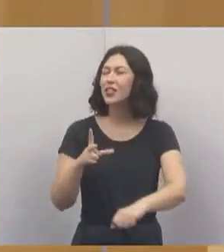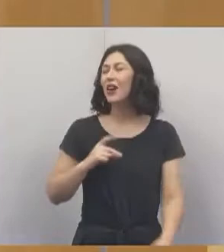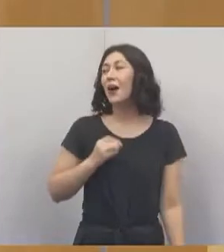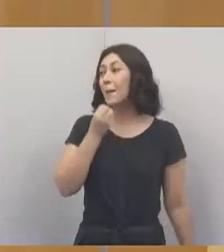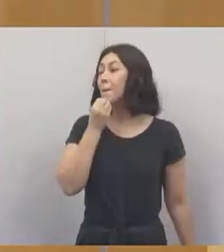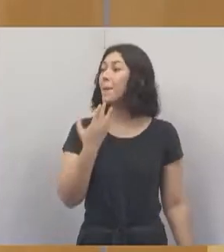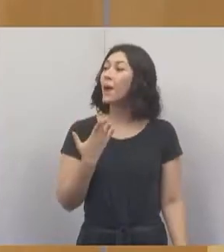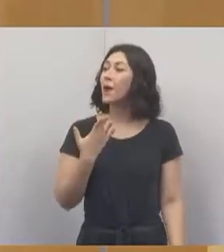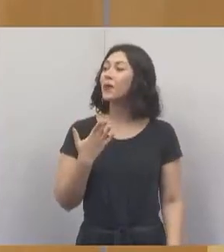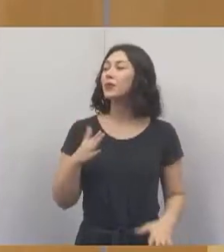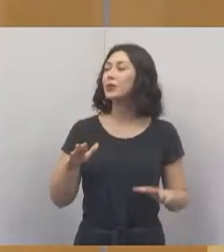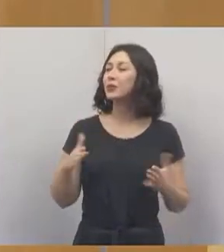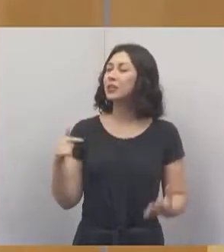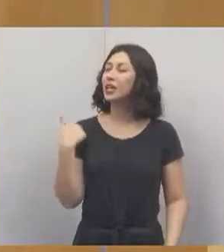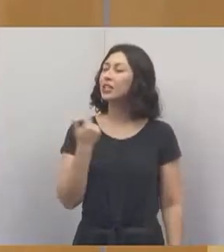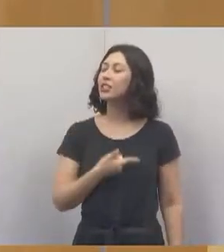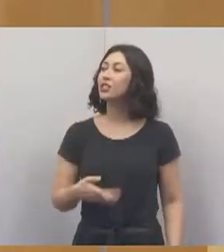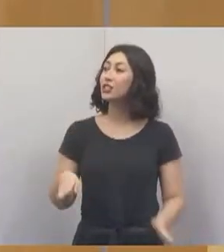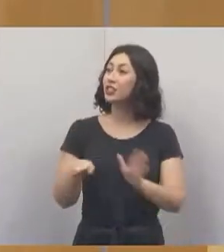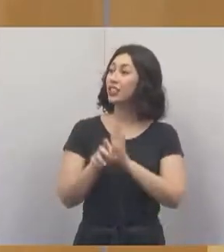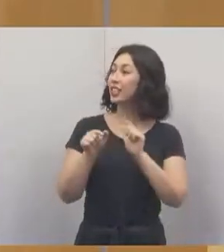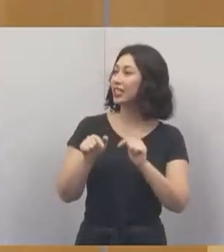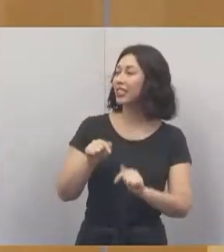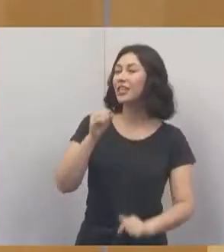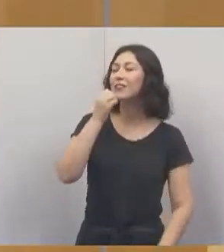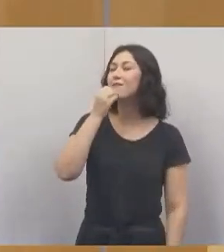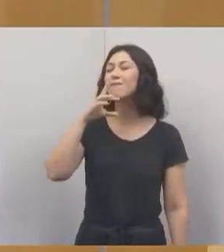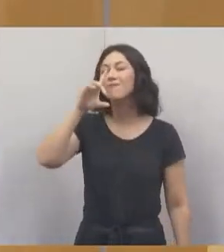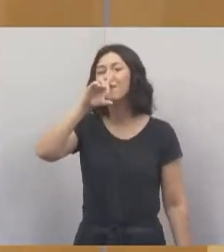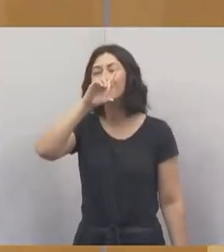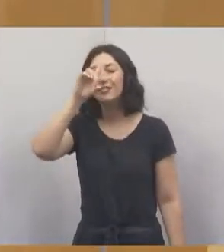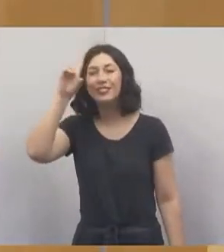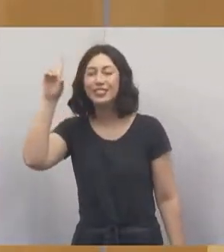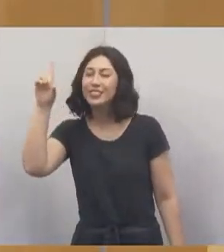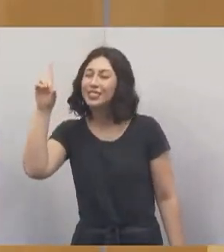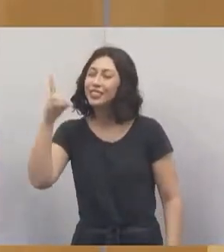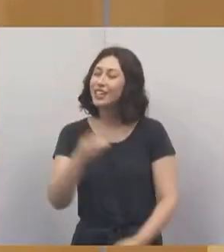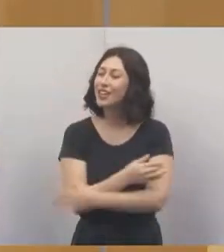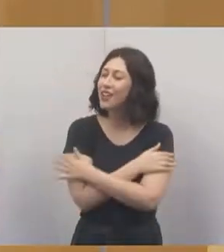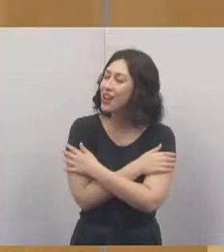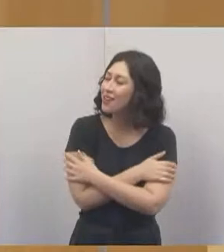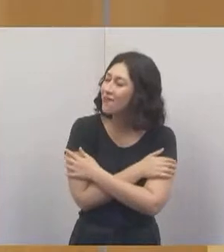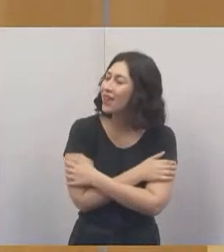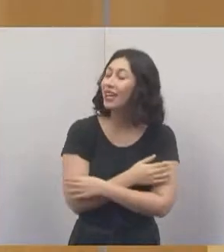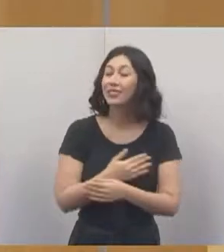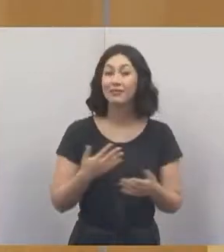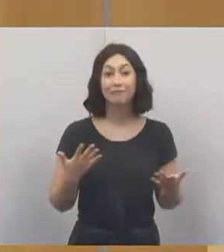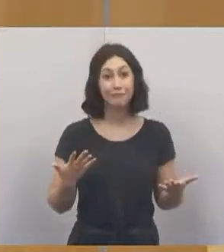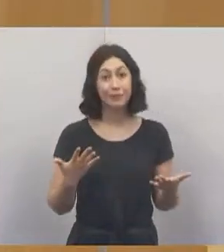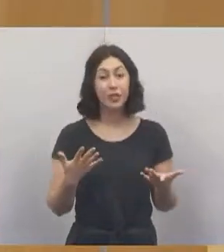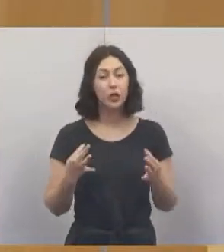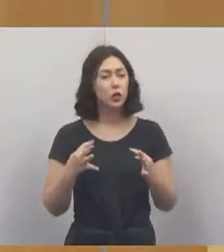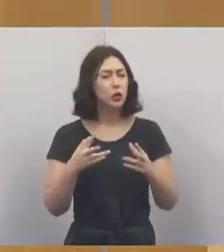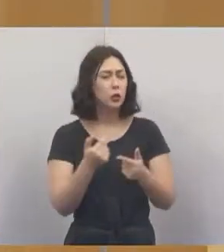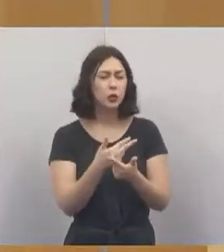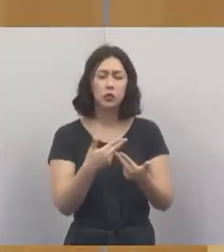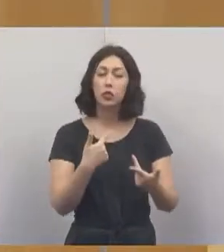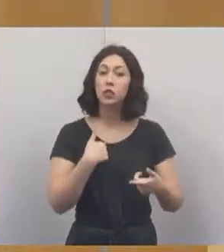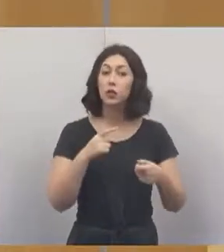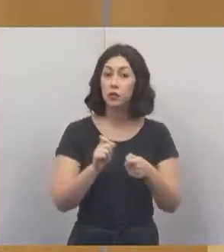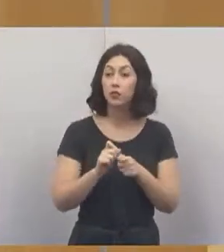tão bom chegar aqui de manhã e receber esse bom dia, receber esse abraço. Então, tudo que eu faço aqui, dentro dessa